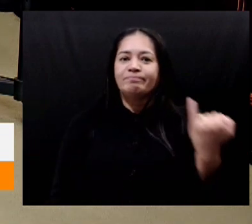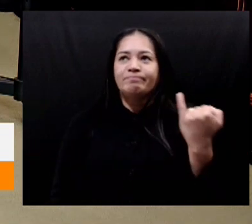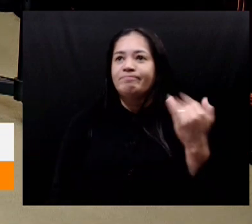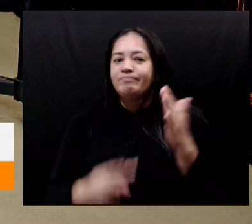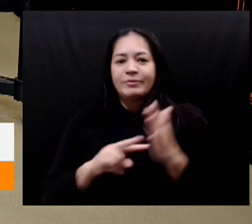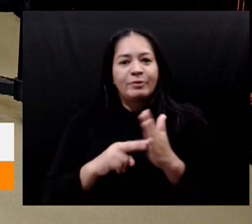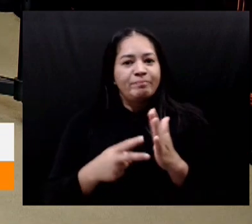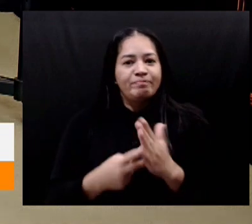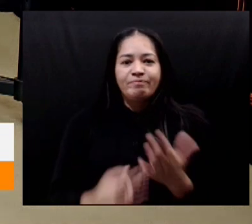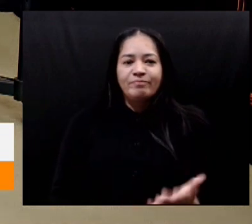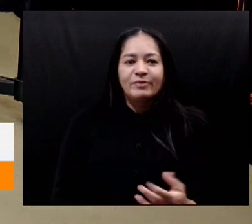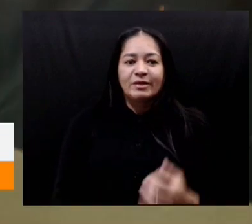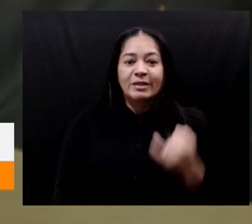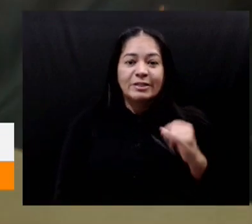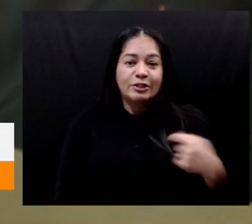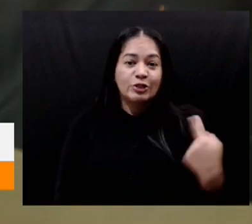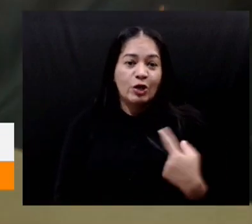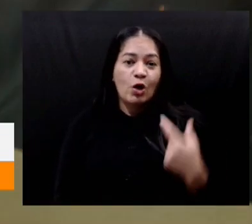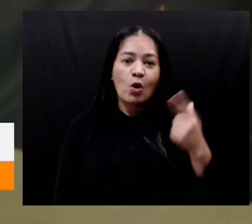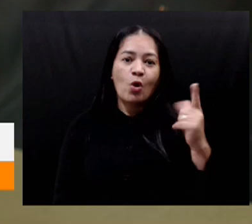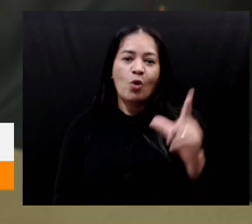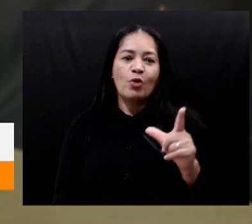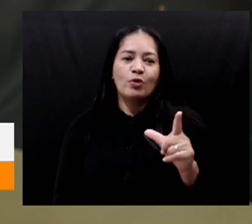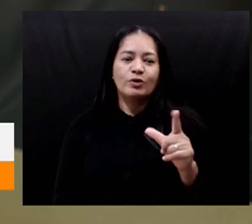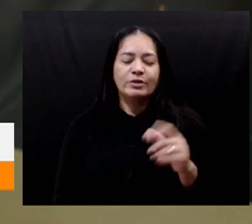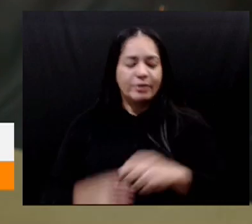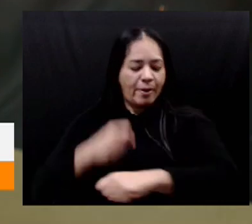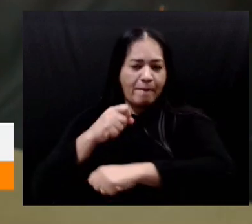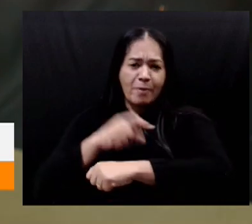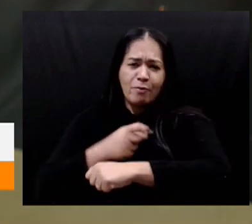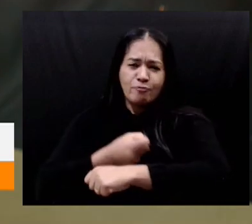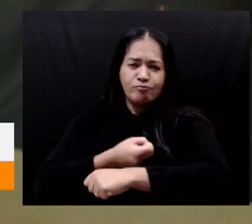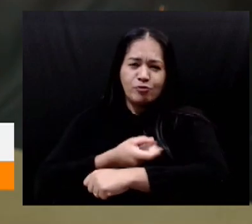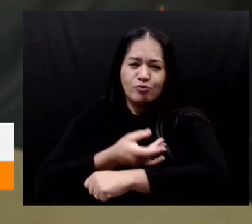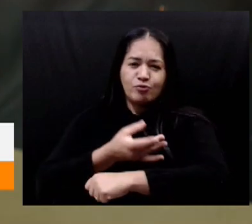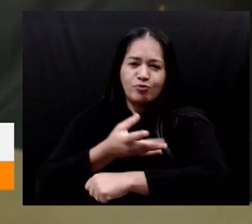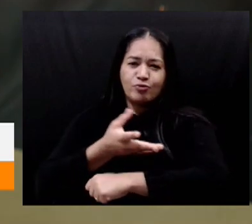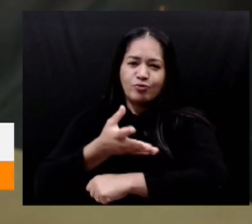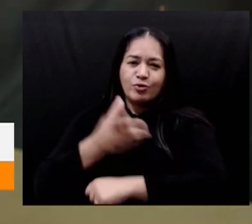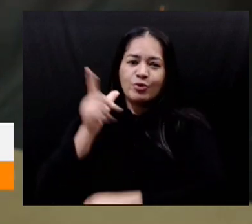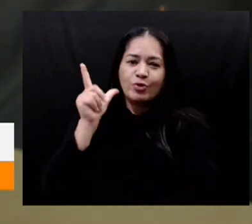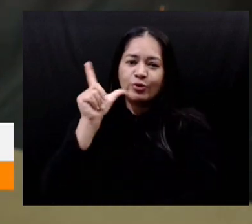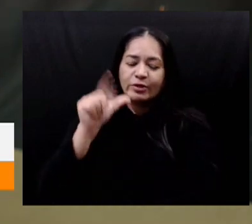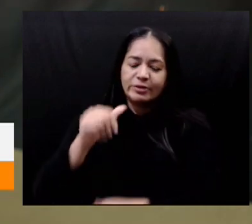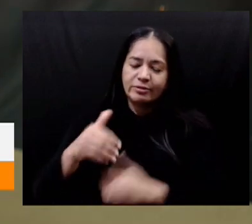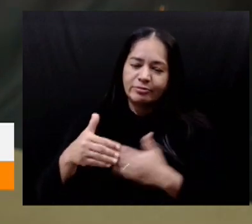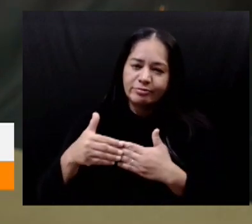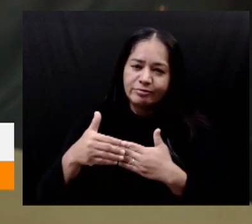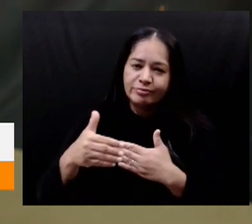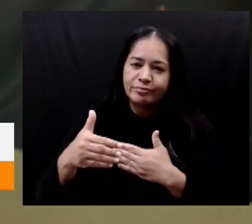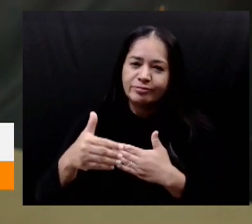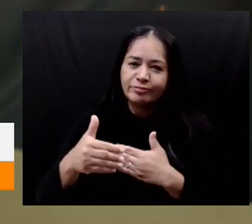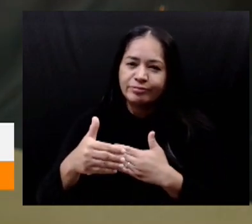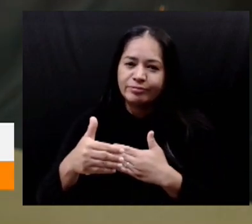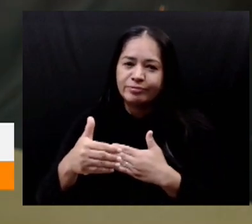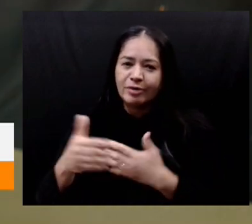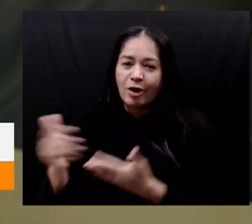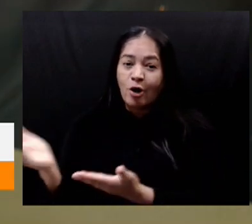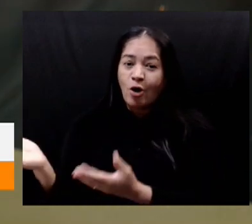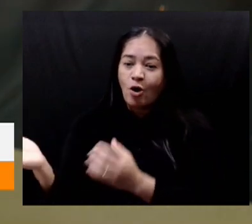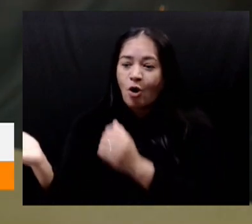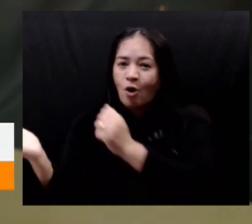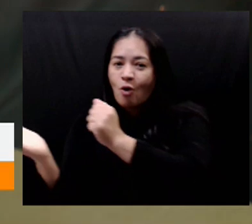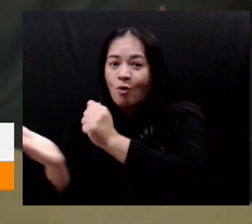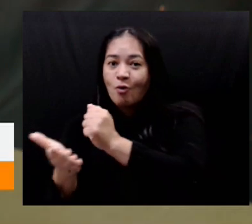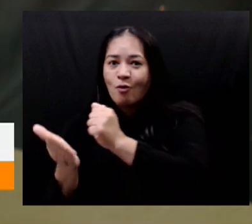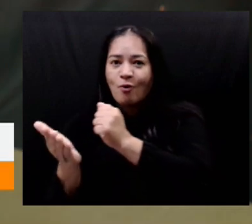puder lançar uma sementinha e conseguir mais para frente colher aí frutos, né, dessa planta que